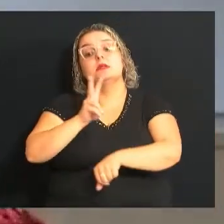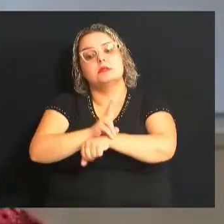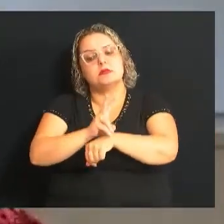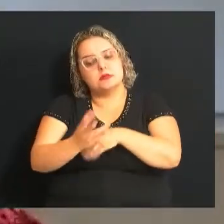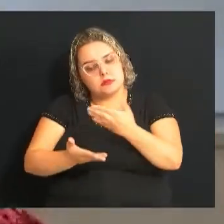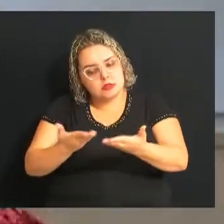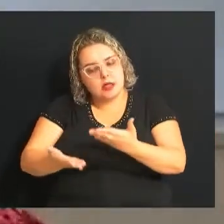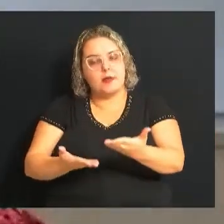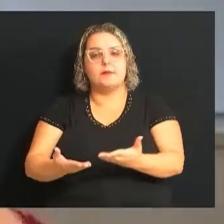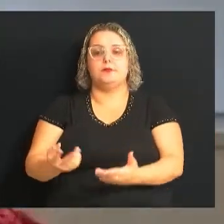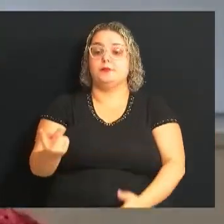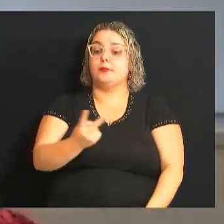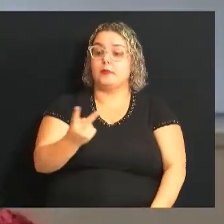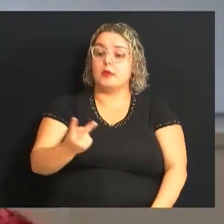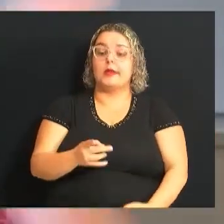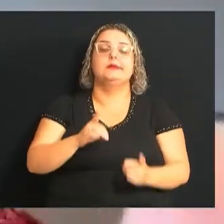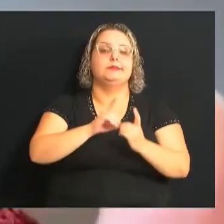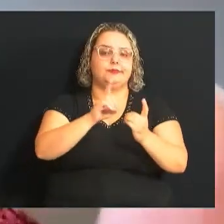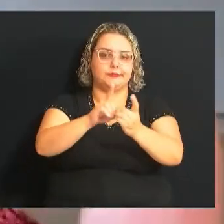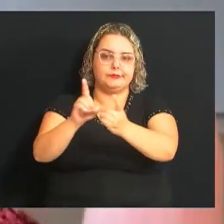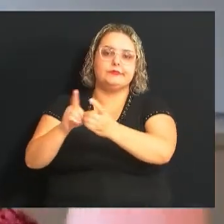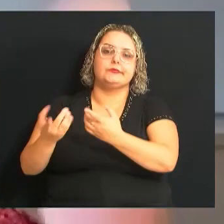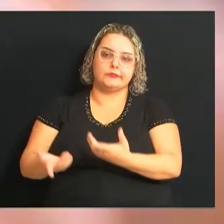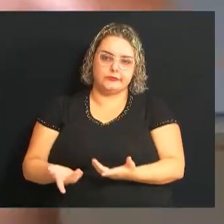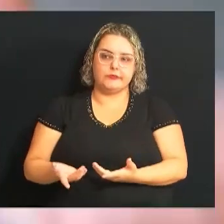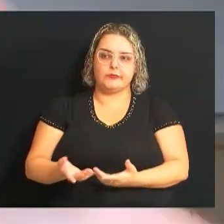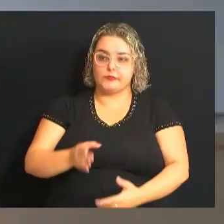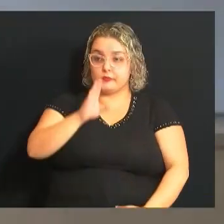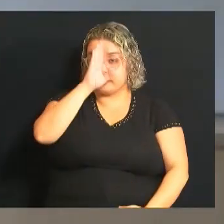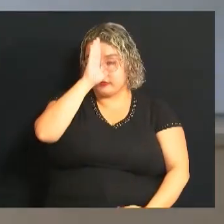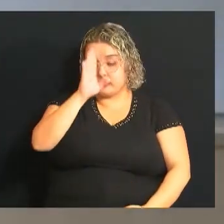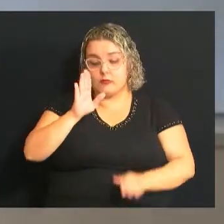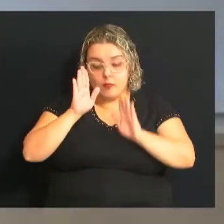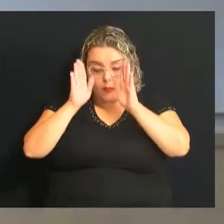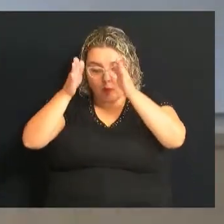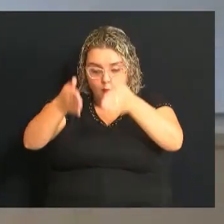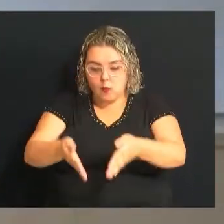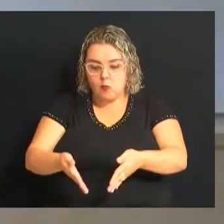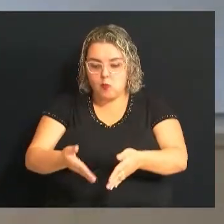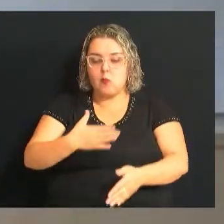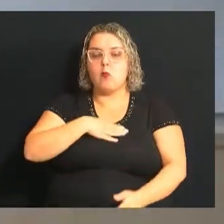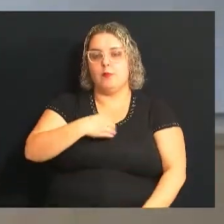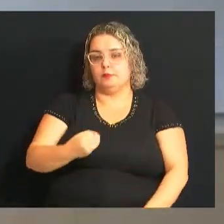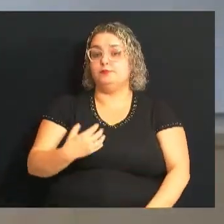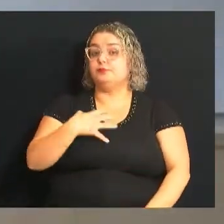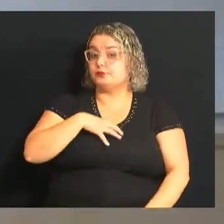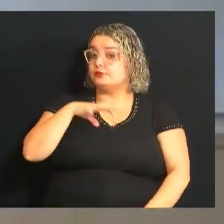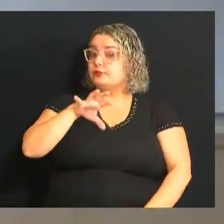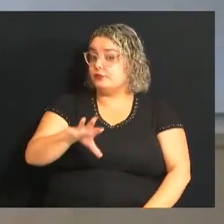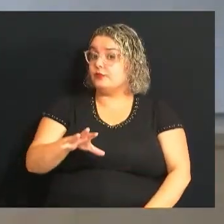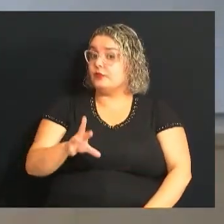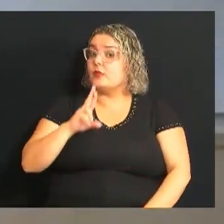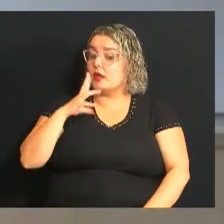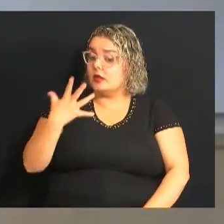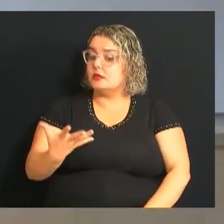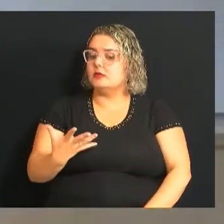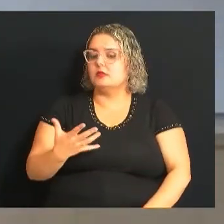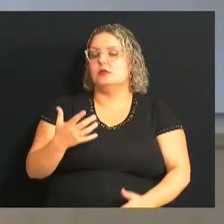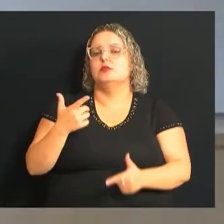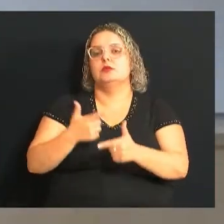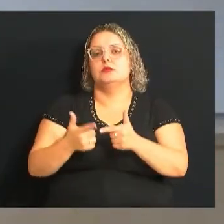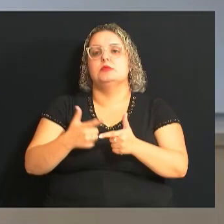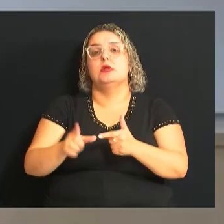casal seja atendido, principalmente olhando para esses filhos, porque o modo como a gente resolve os nossos conflitos serve de modelo para os